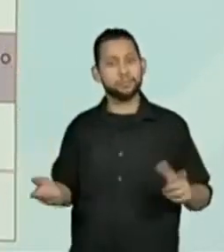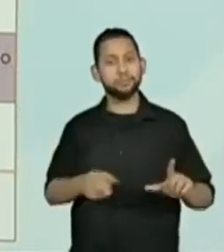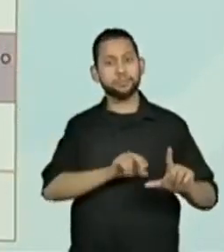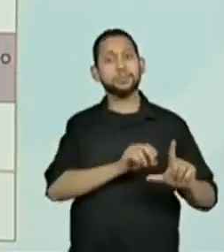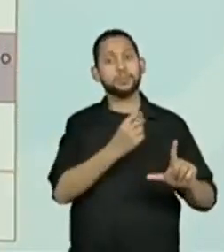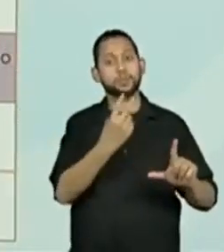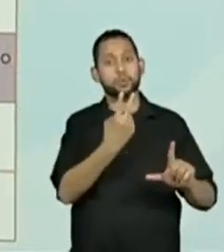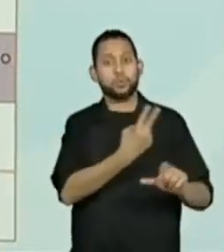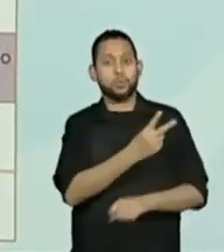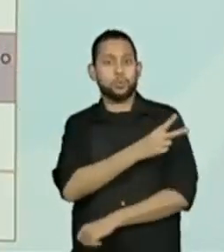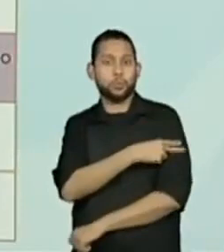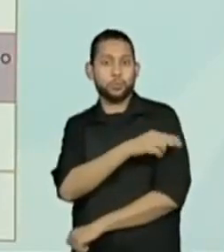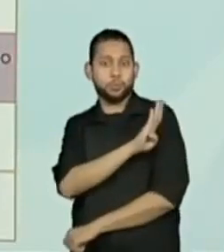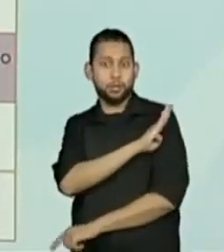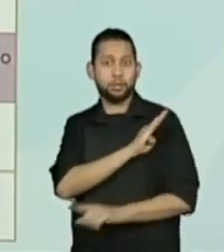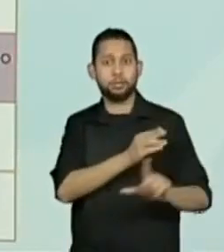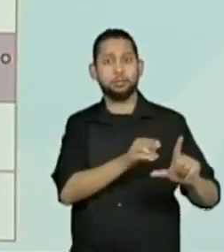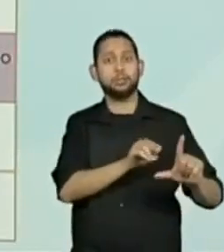B saiu.